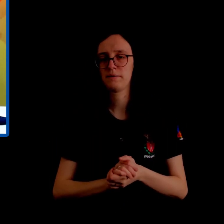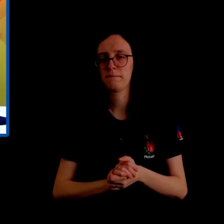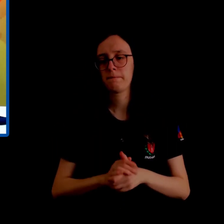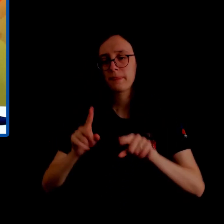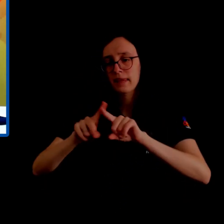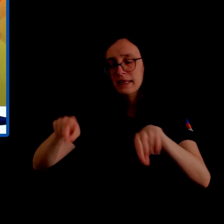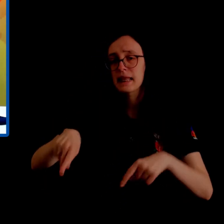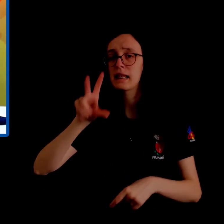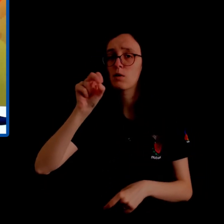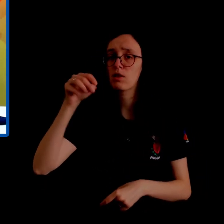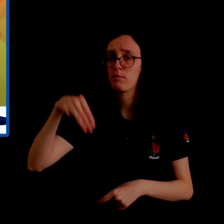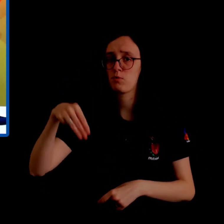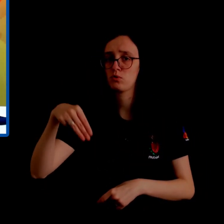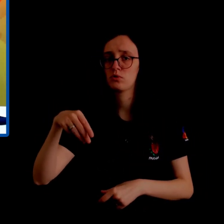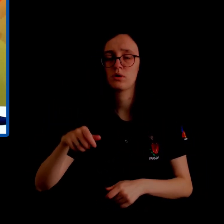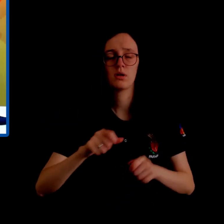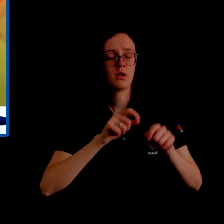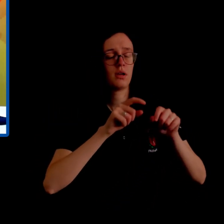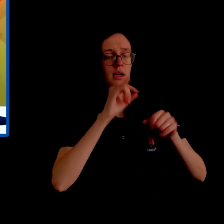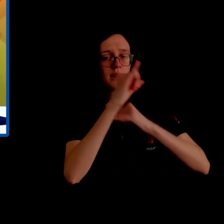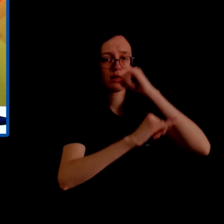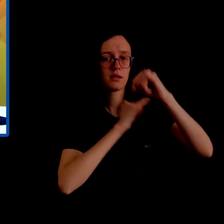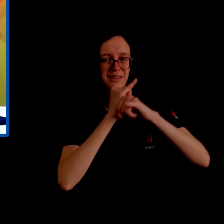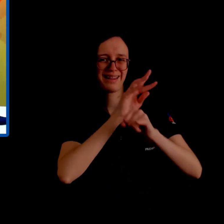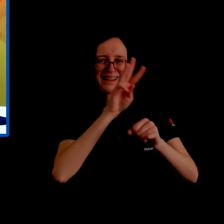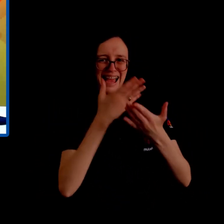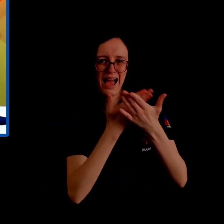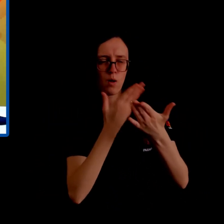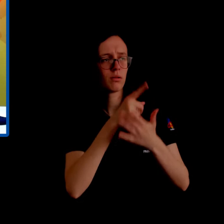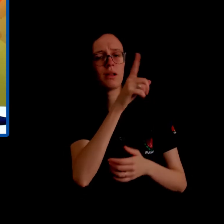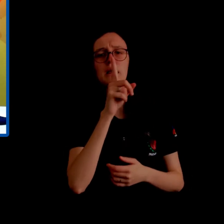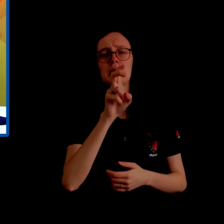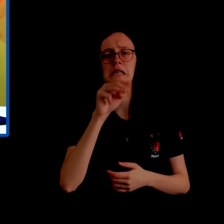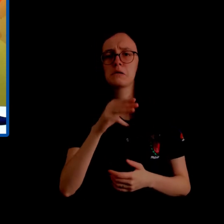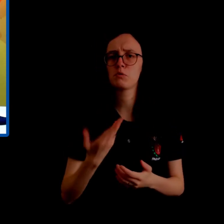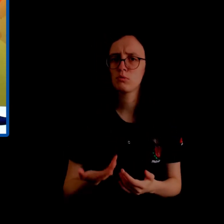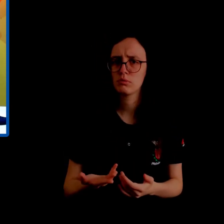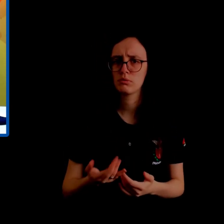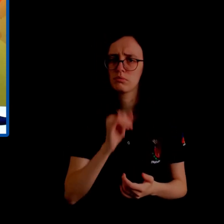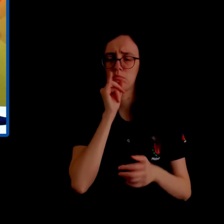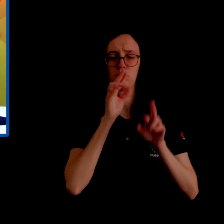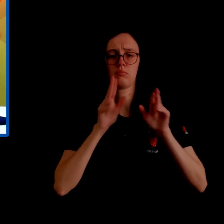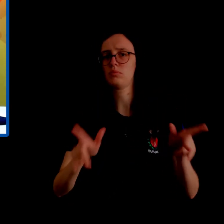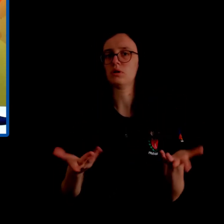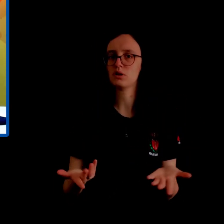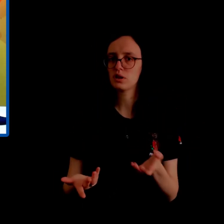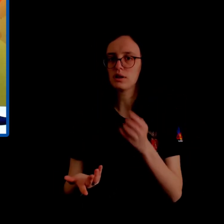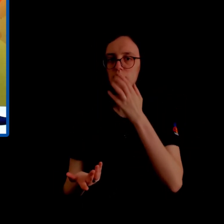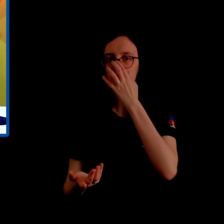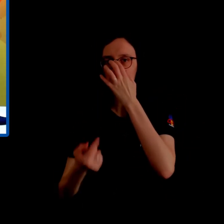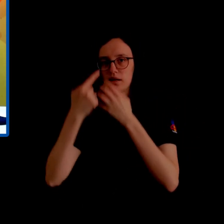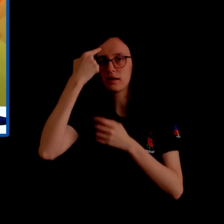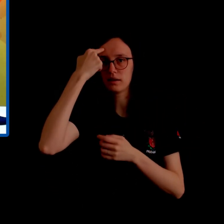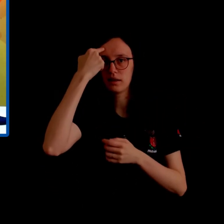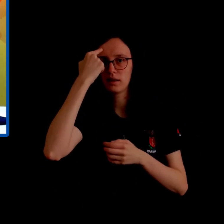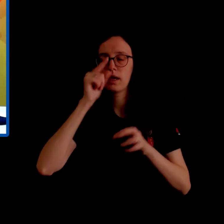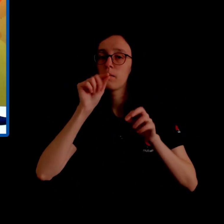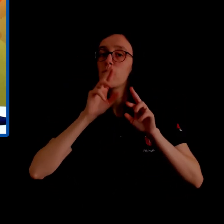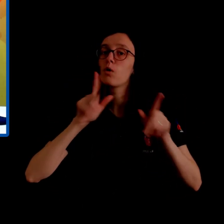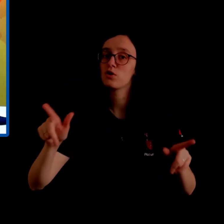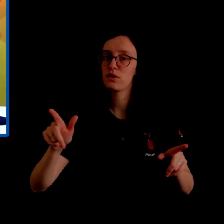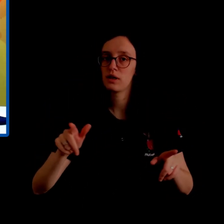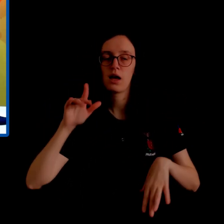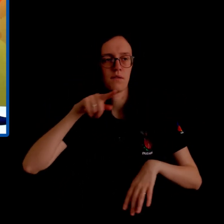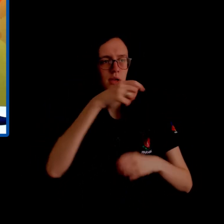E nossas aulas têm 50 minutos, por isso é como se a gente tivesse uma aula no EAD fosse equivalente a 3 aulas no